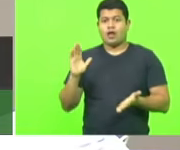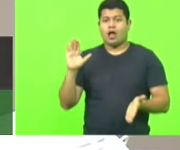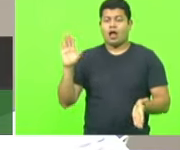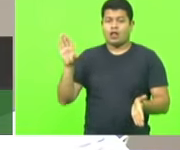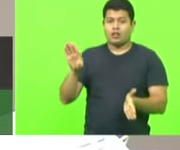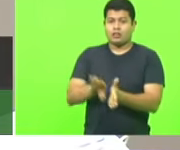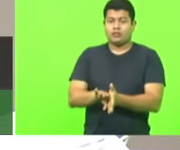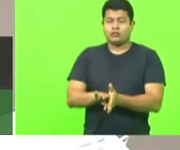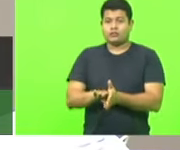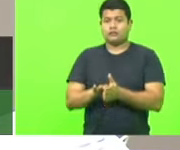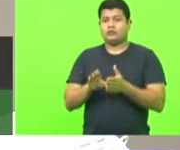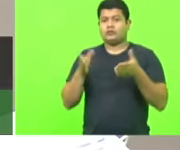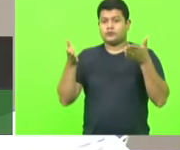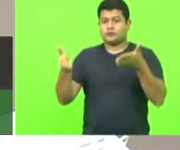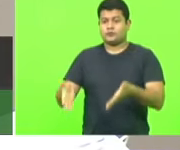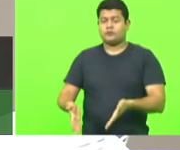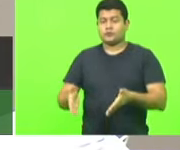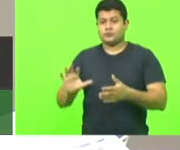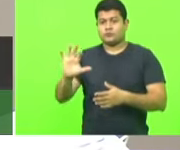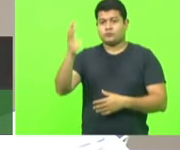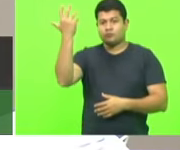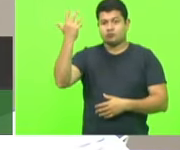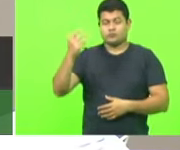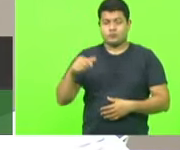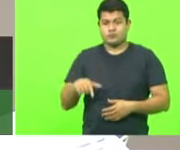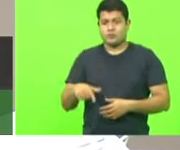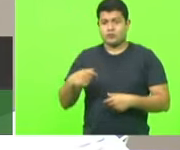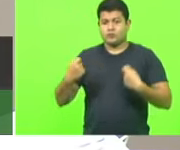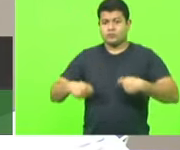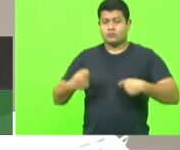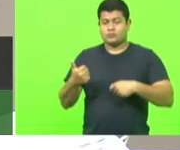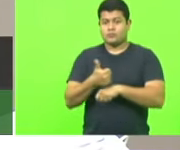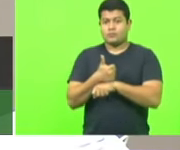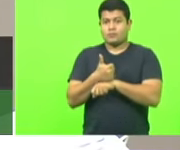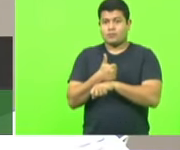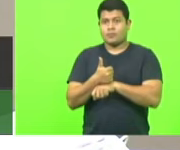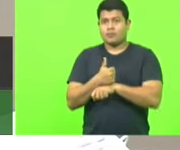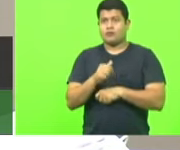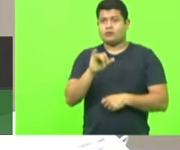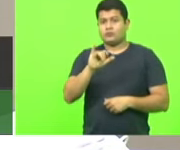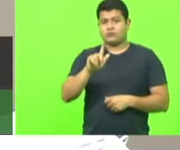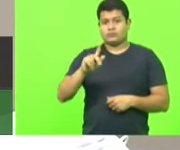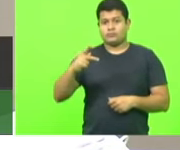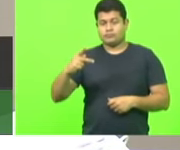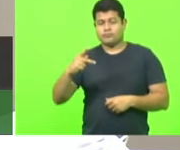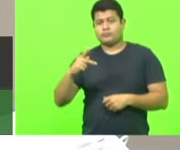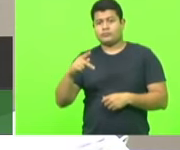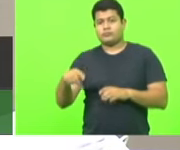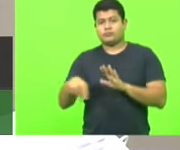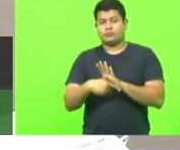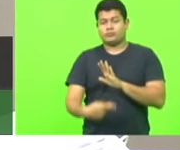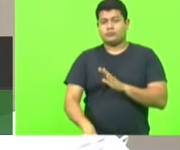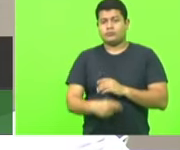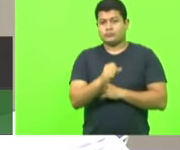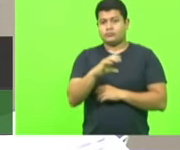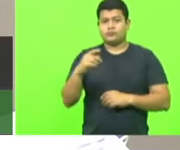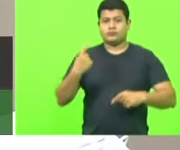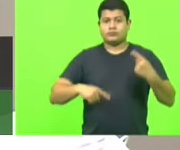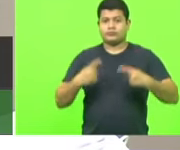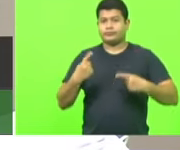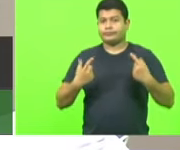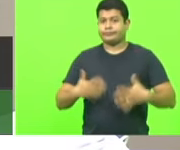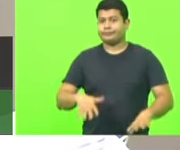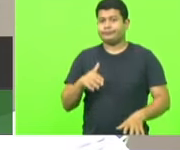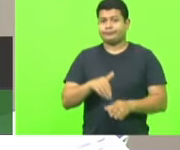local da ocorrência quando da necessidade da presença de profissionais do quadro pessoal do IGP de Santa Catarina, em discussão. Não havendo quem queira discutir,